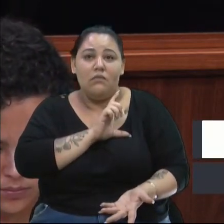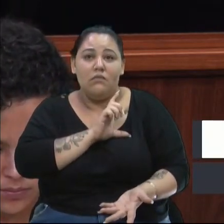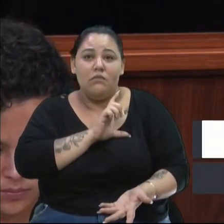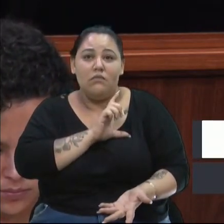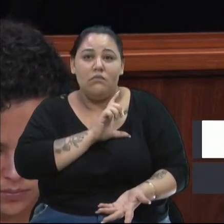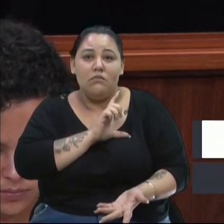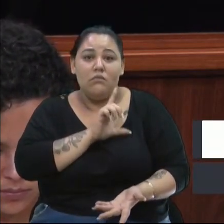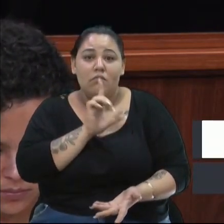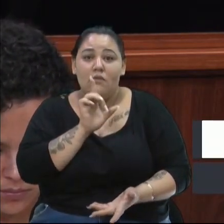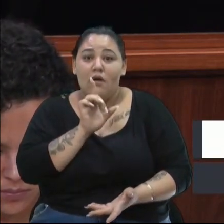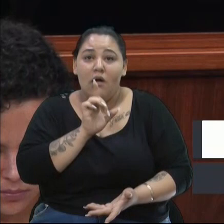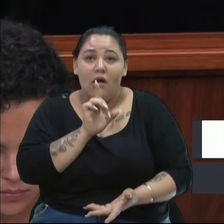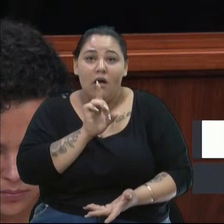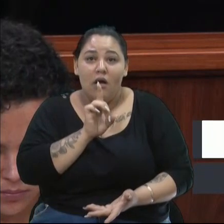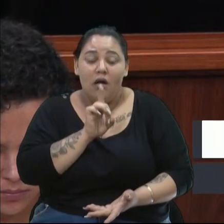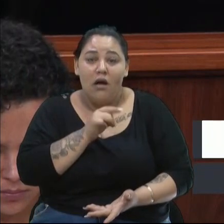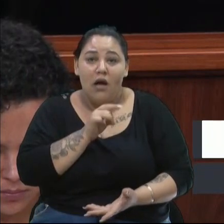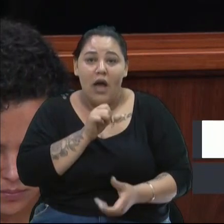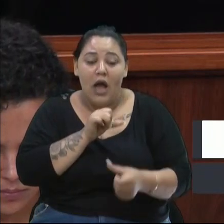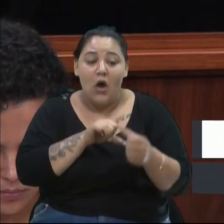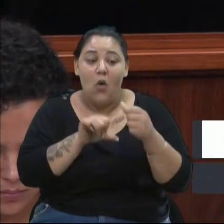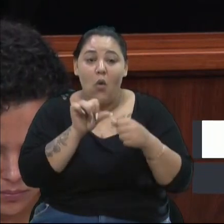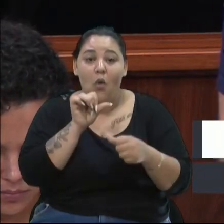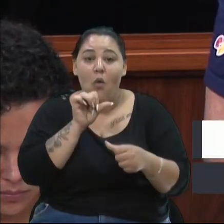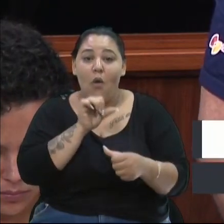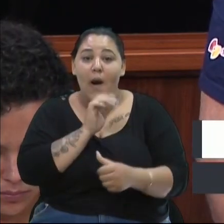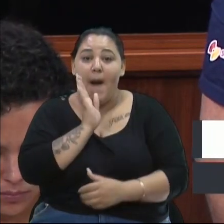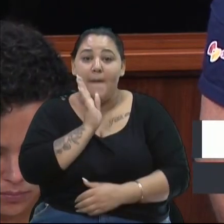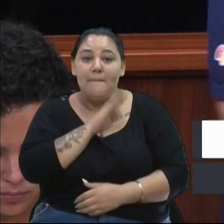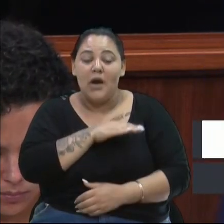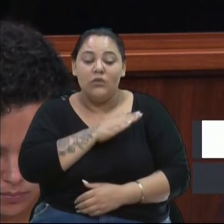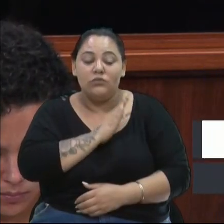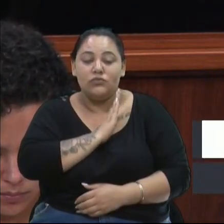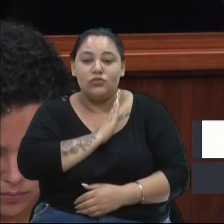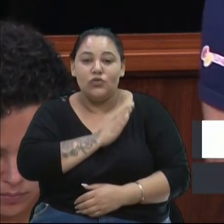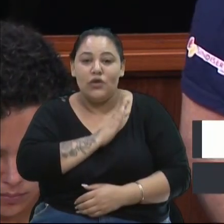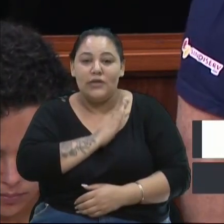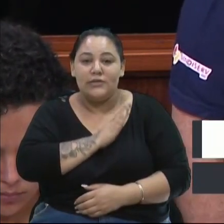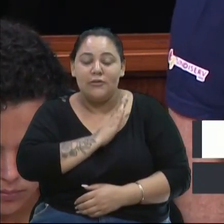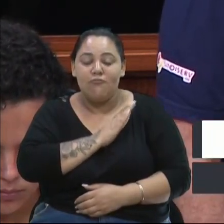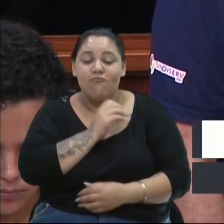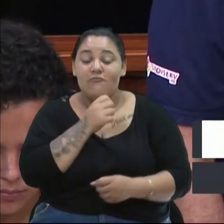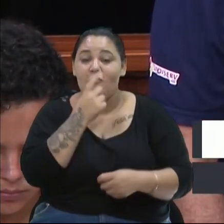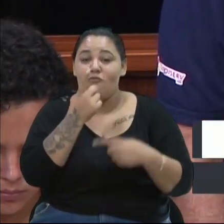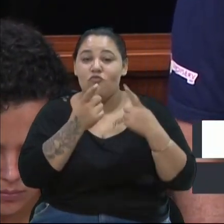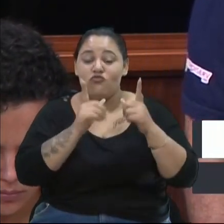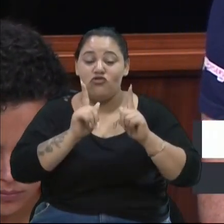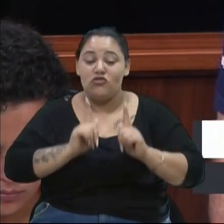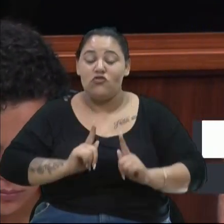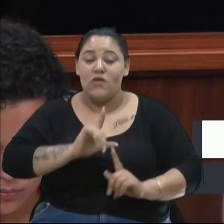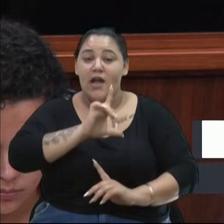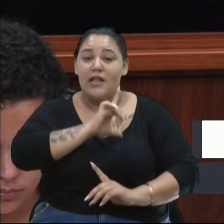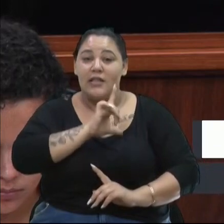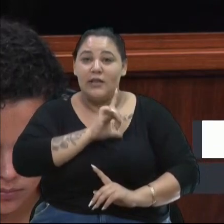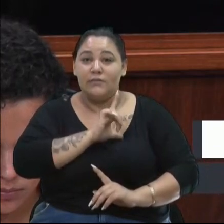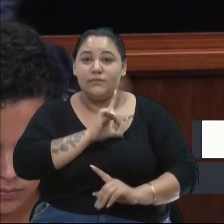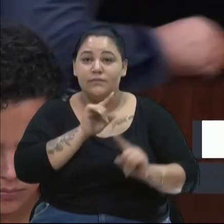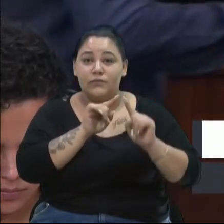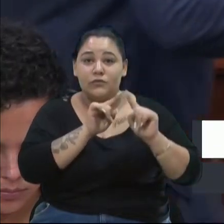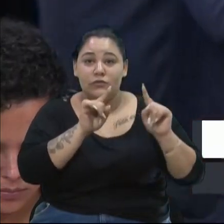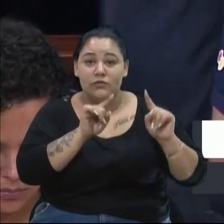é inferiormente contrário à maldade no coração que alguns gestores públicos têm com os servidores. Porque